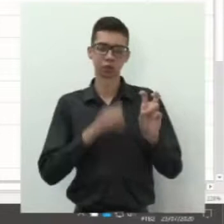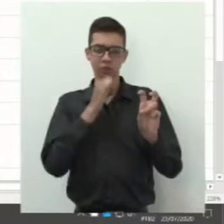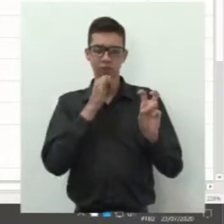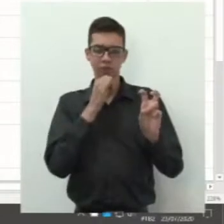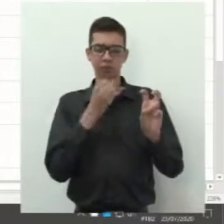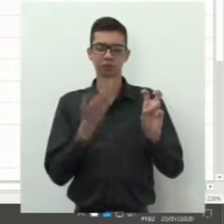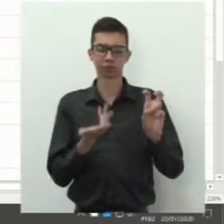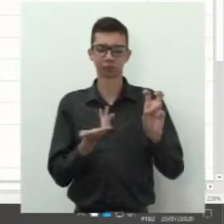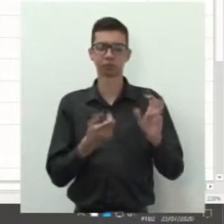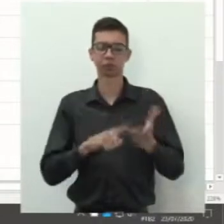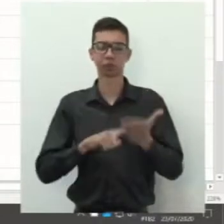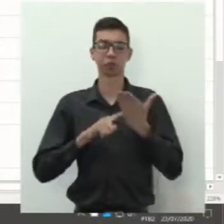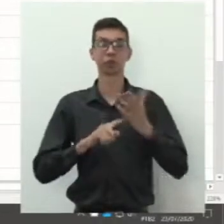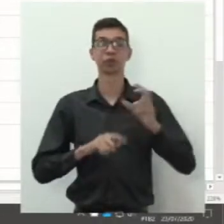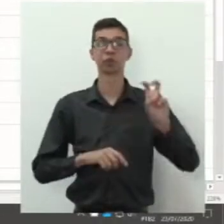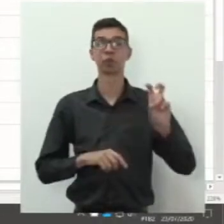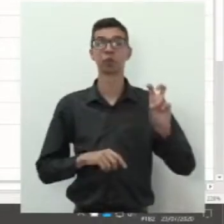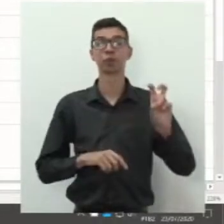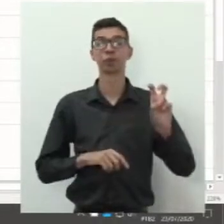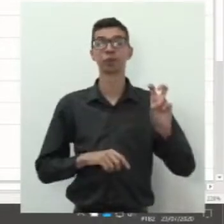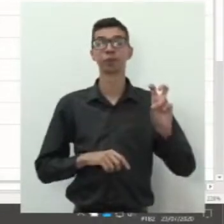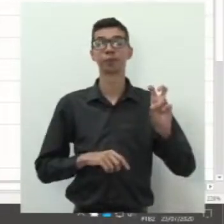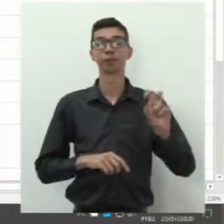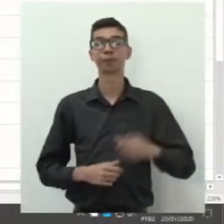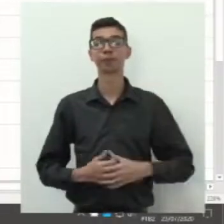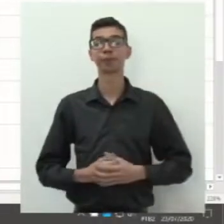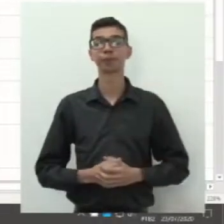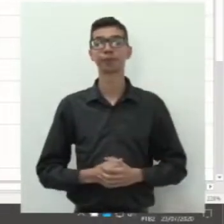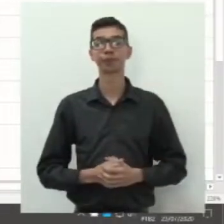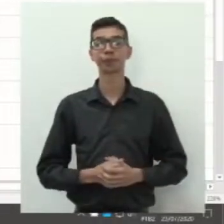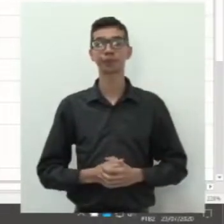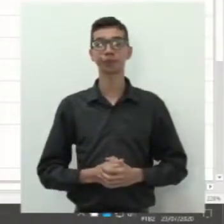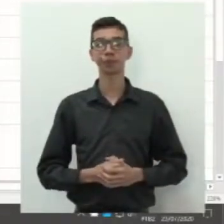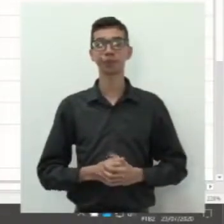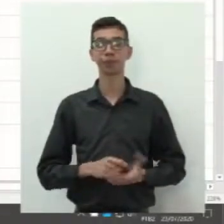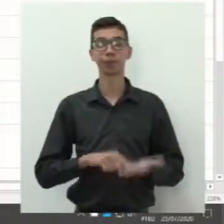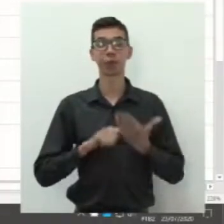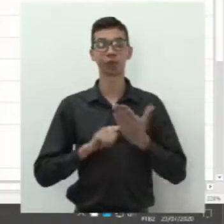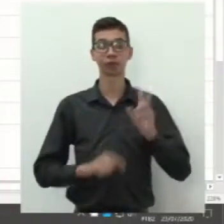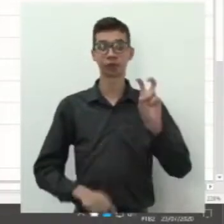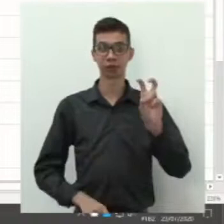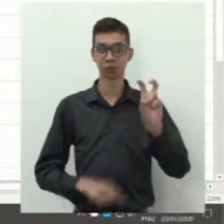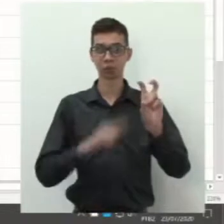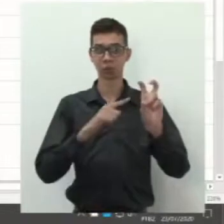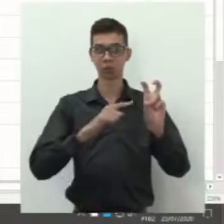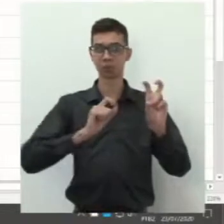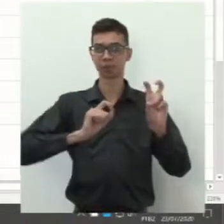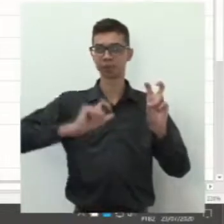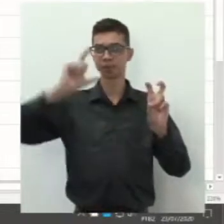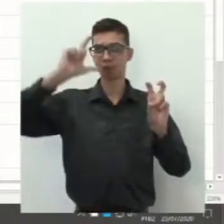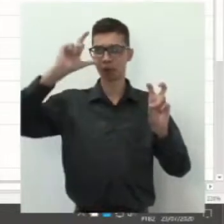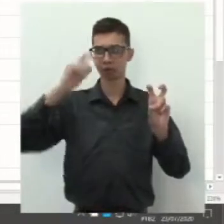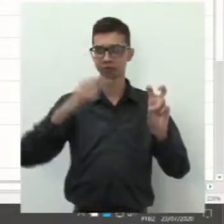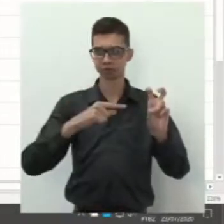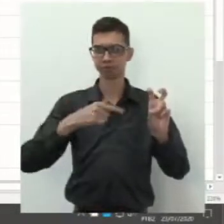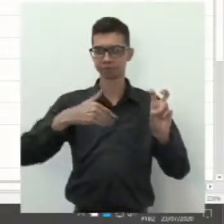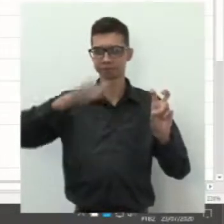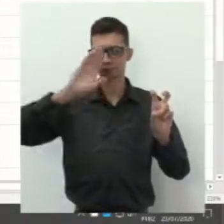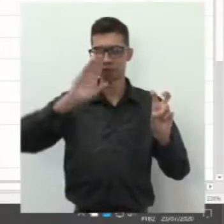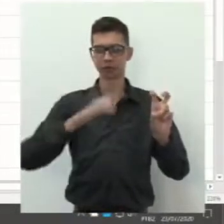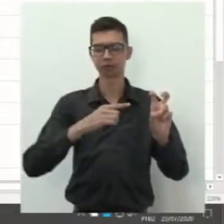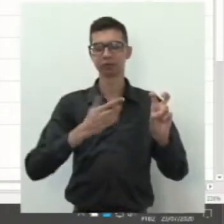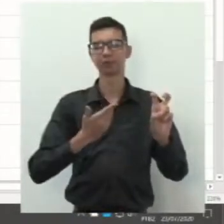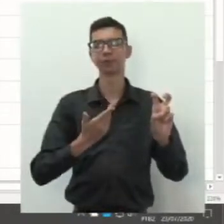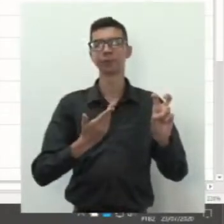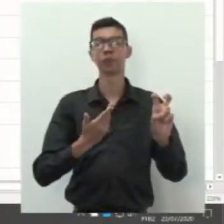mostrar 5 primeiros itens. Então, ele vai me mostrar os 5 itens de maior valor. Então, você quer